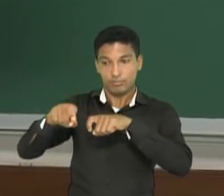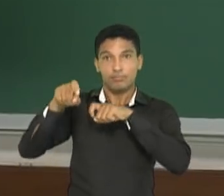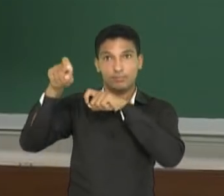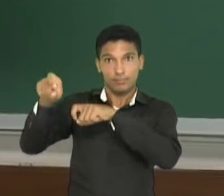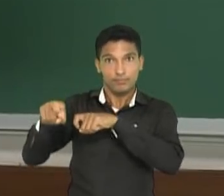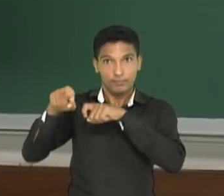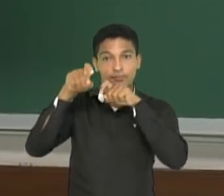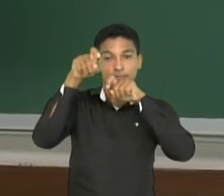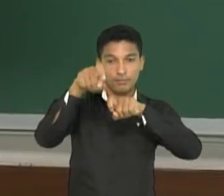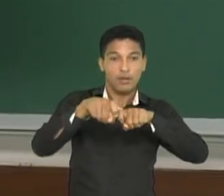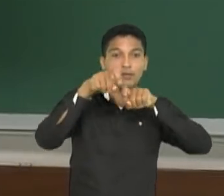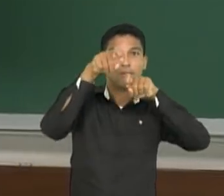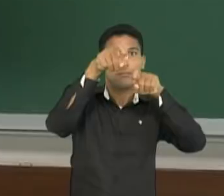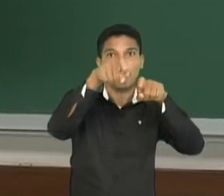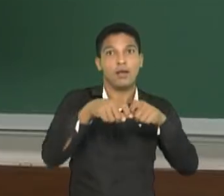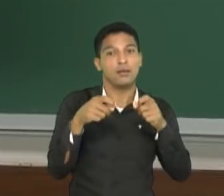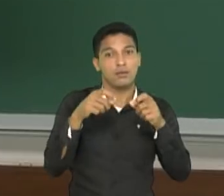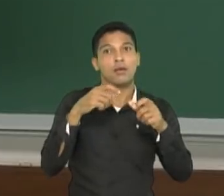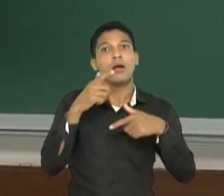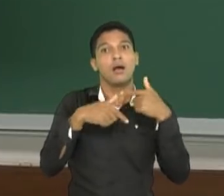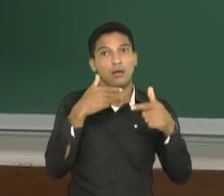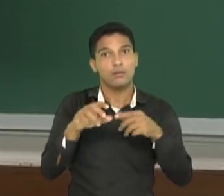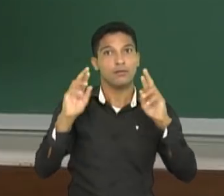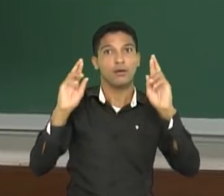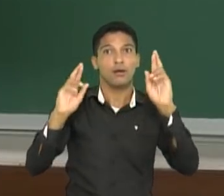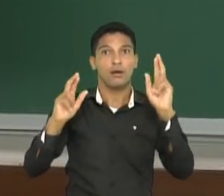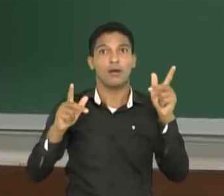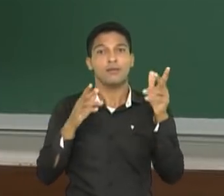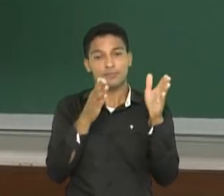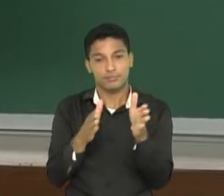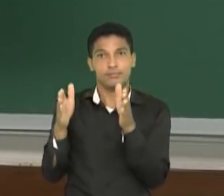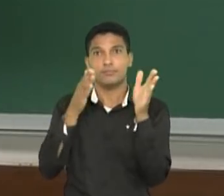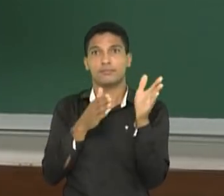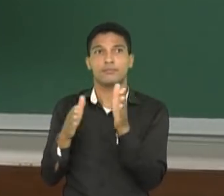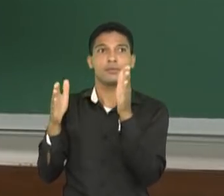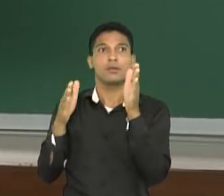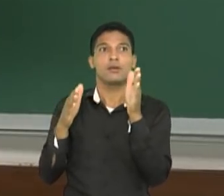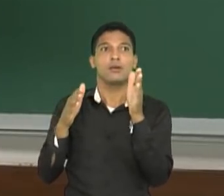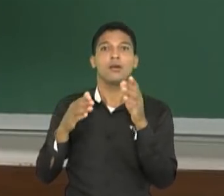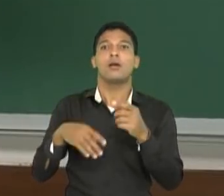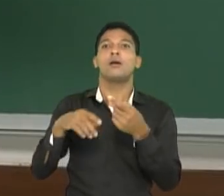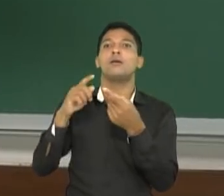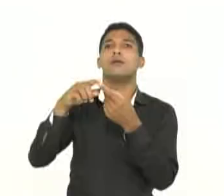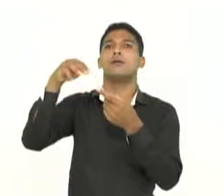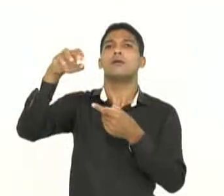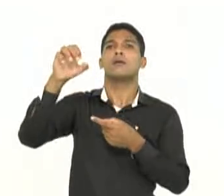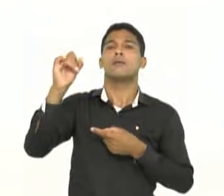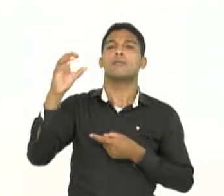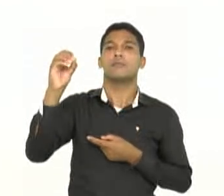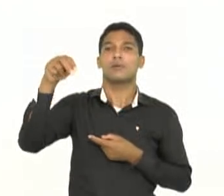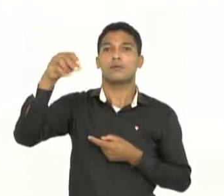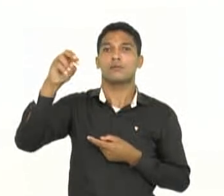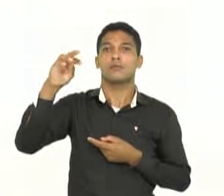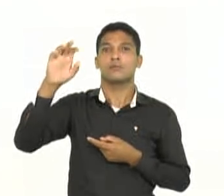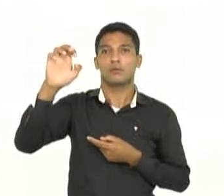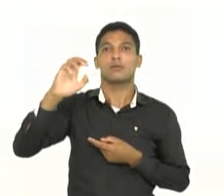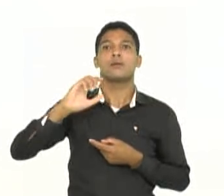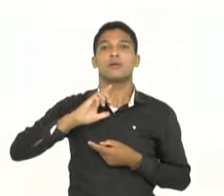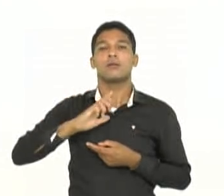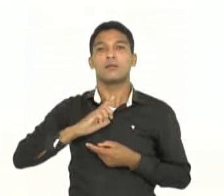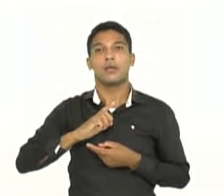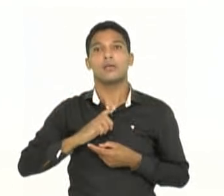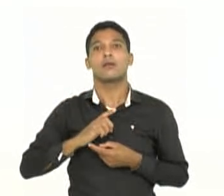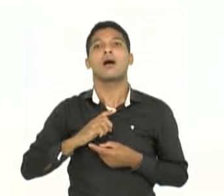para entender quais são. No meio norte, o que nós vamos ter? O extrativismo vegetal, as lavouras de